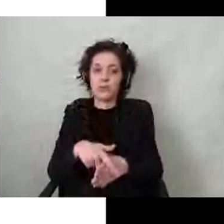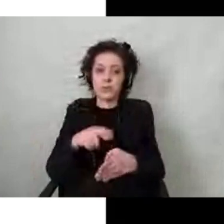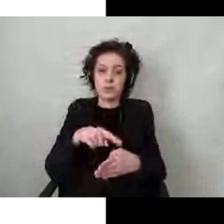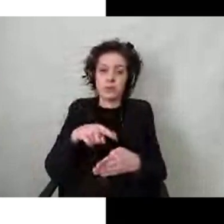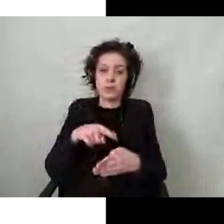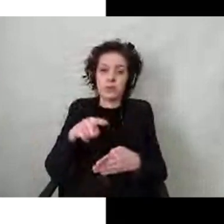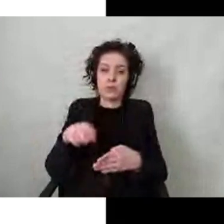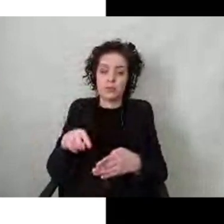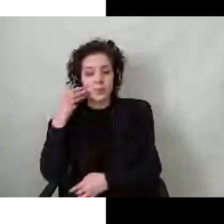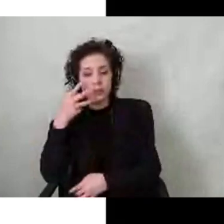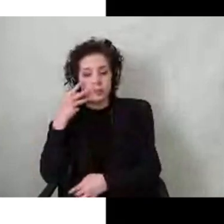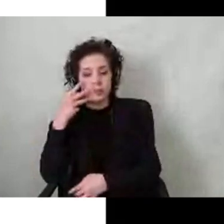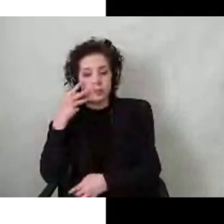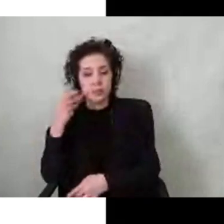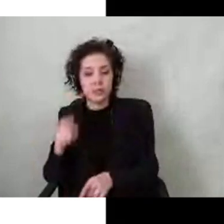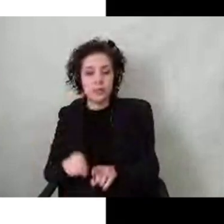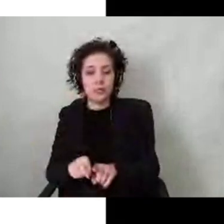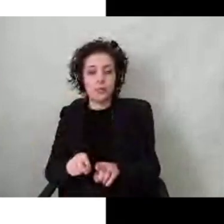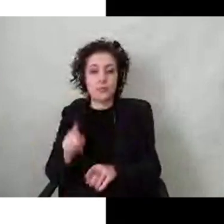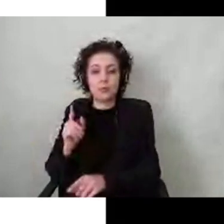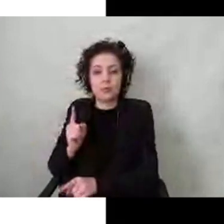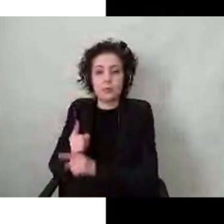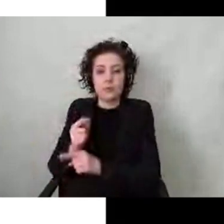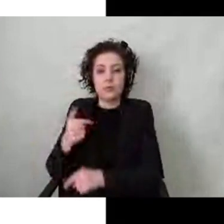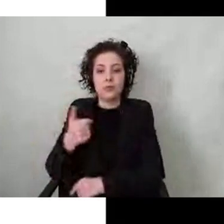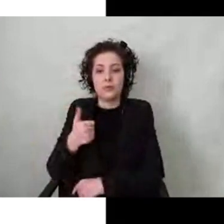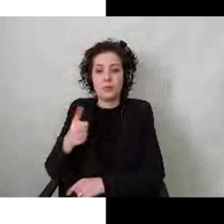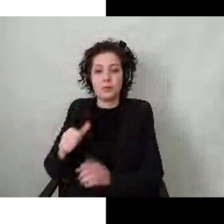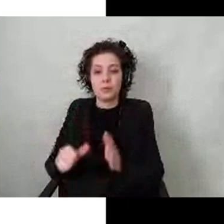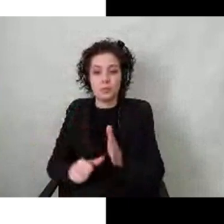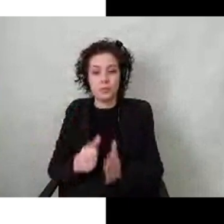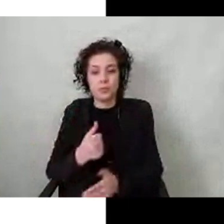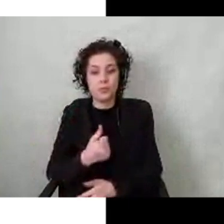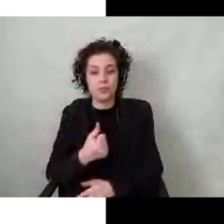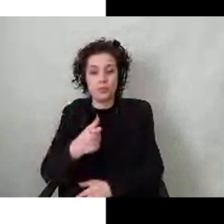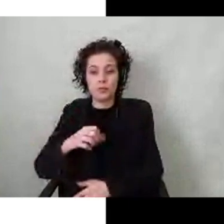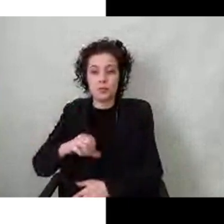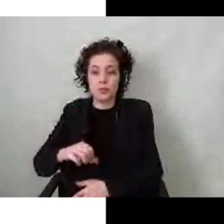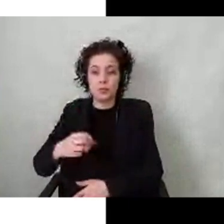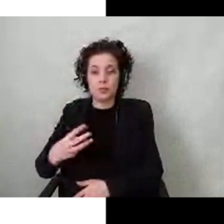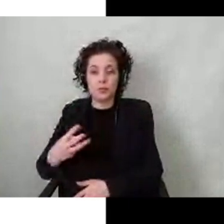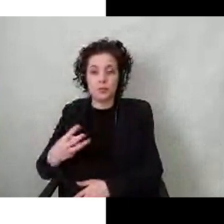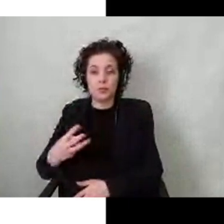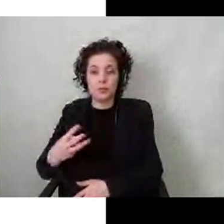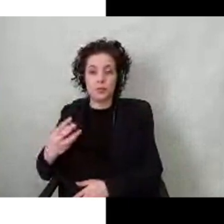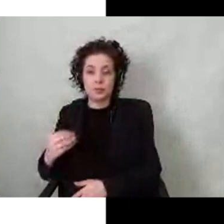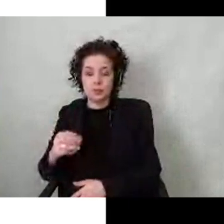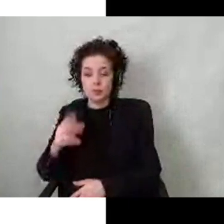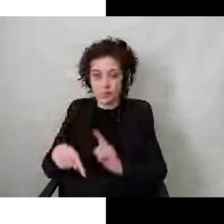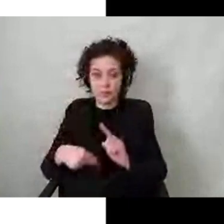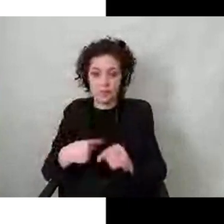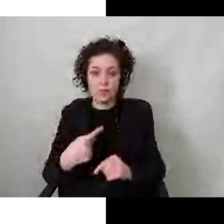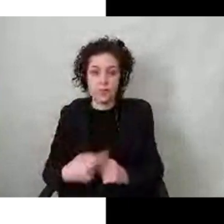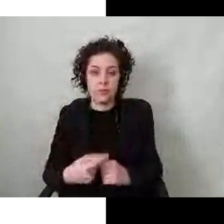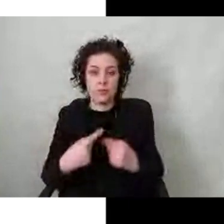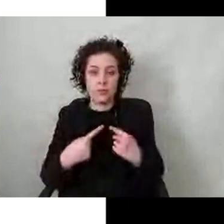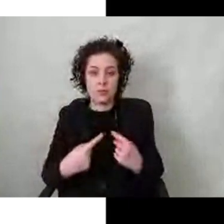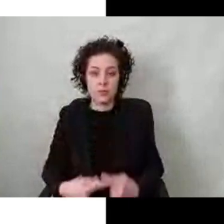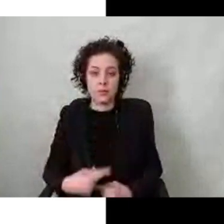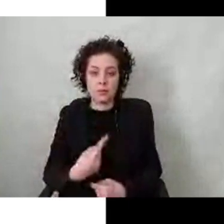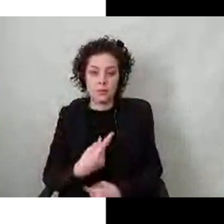coronavírus, ele foi em 1930, galinhas. Os primeiros coronavírus humanos foram identificados na década de